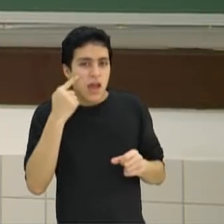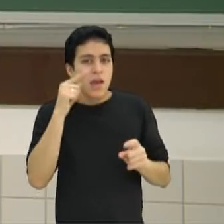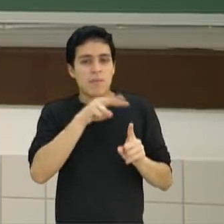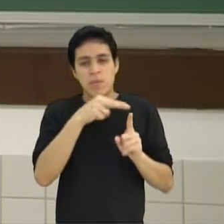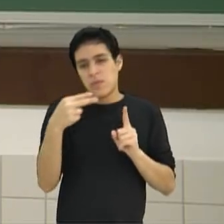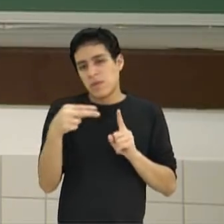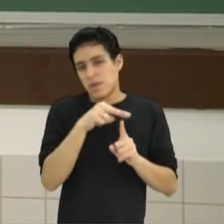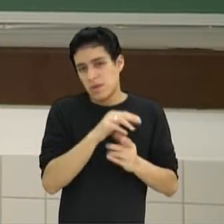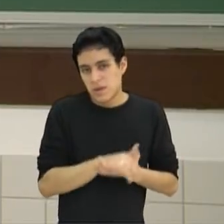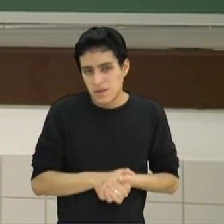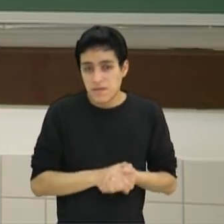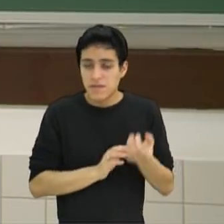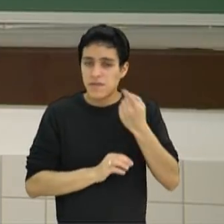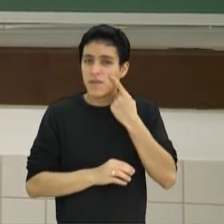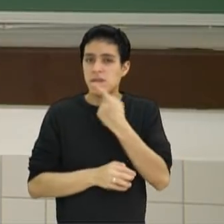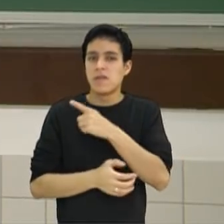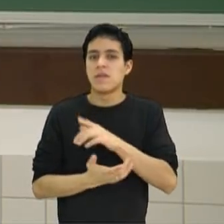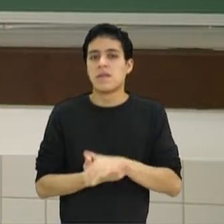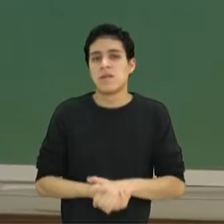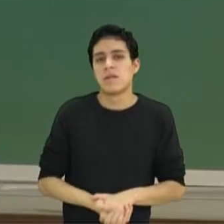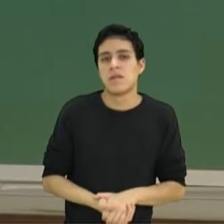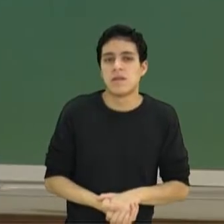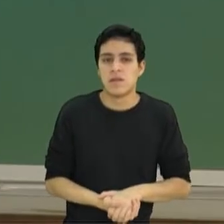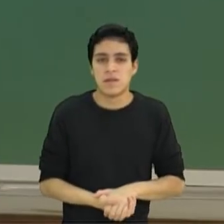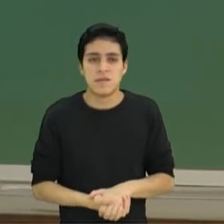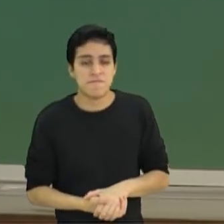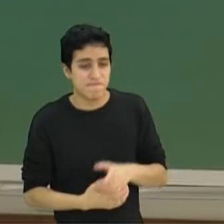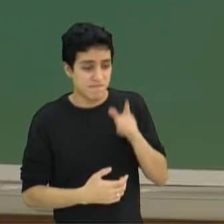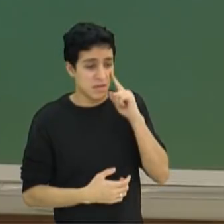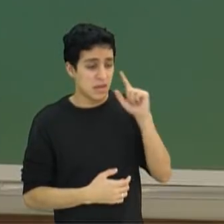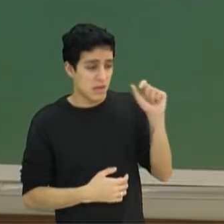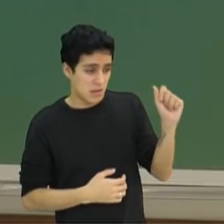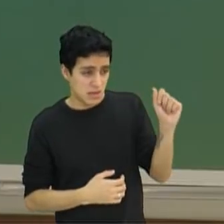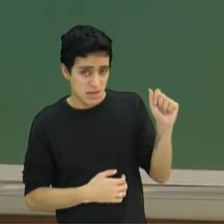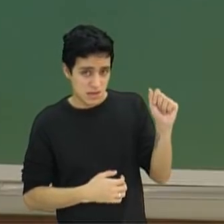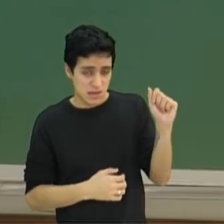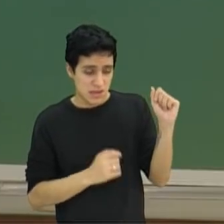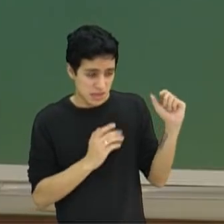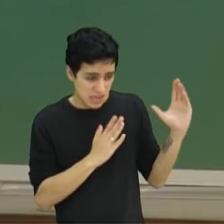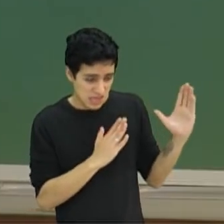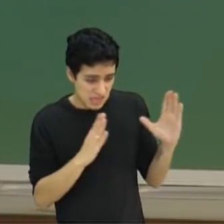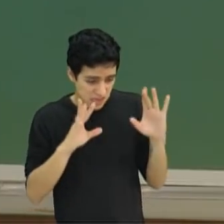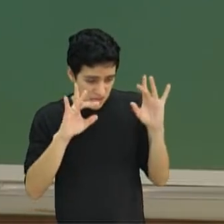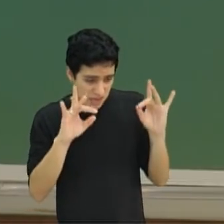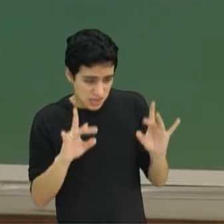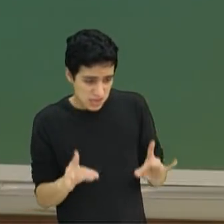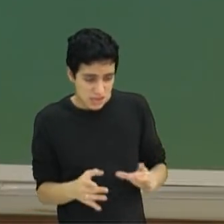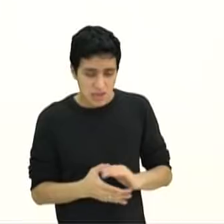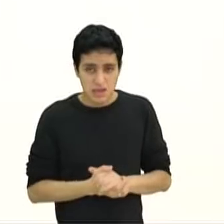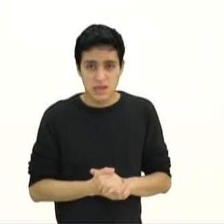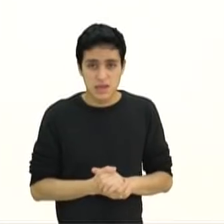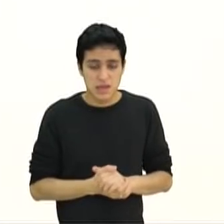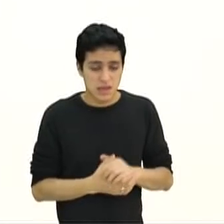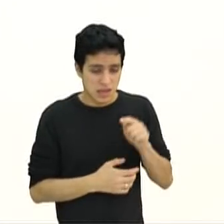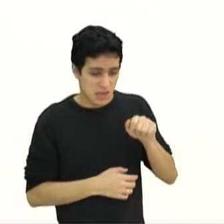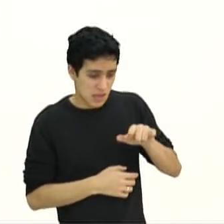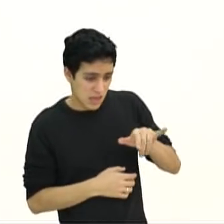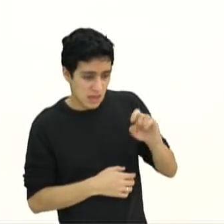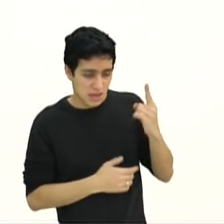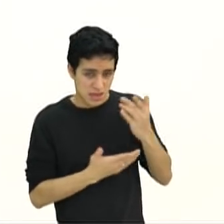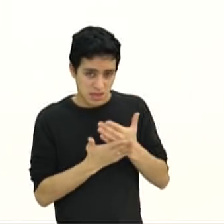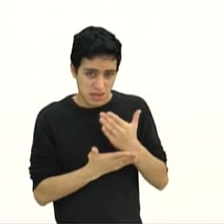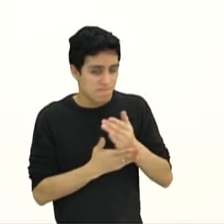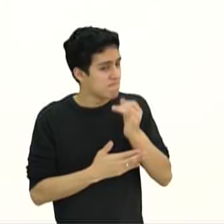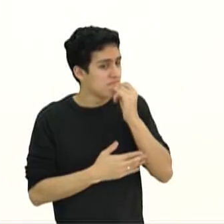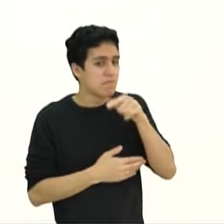vista? Confira. Letra A. Uma sequência descritiva. Em Alice, o primeiro livro,